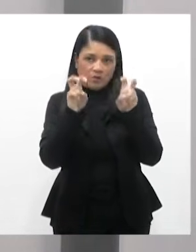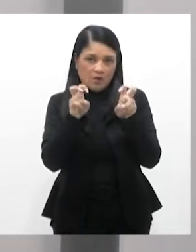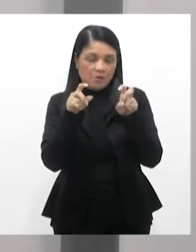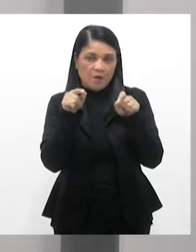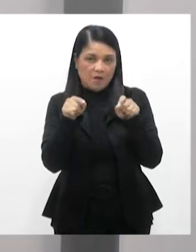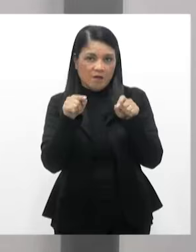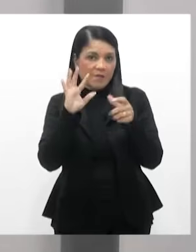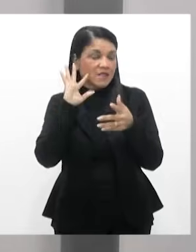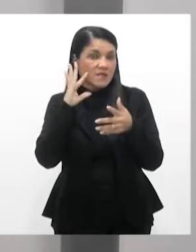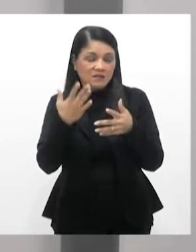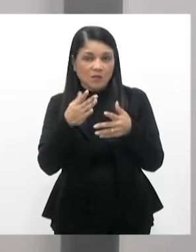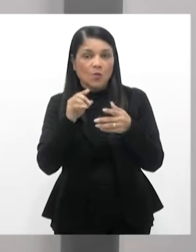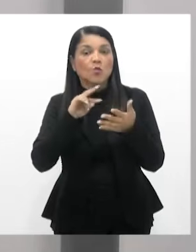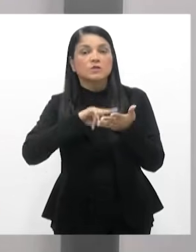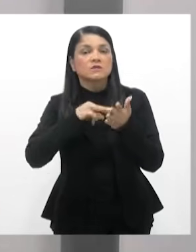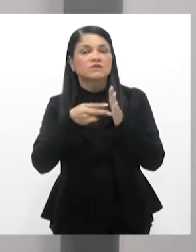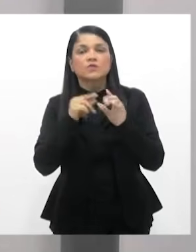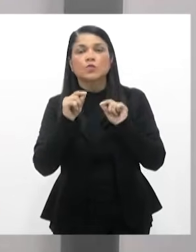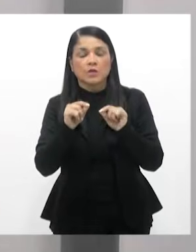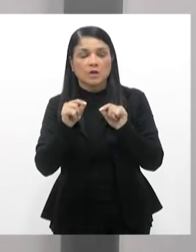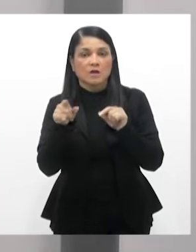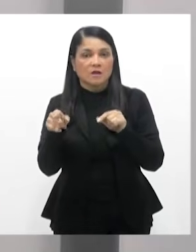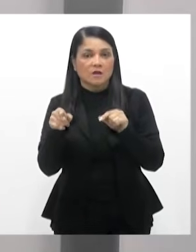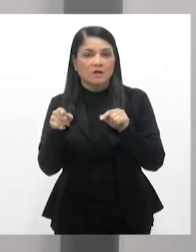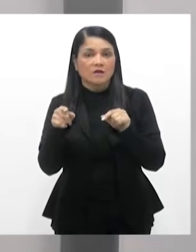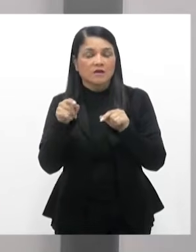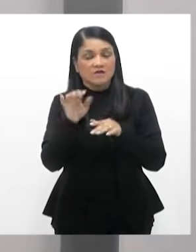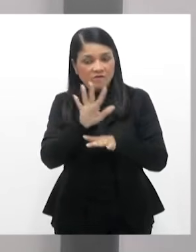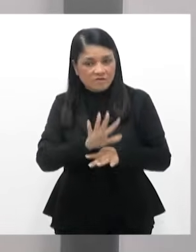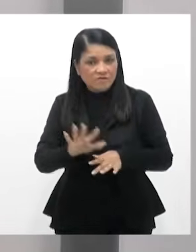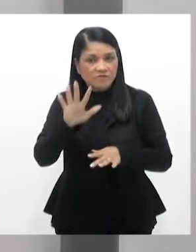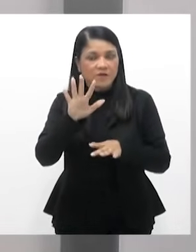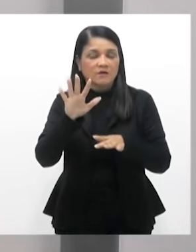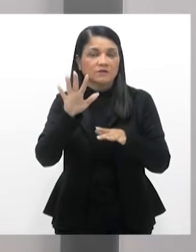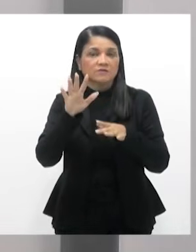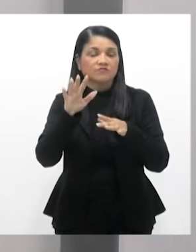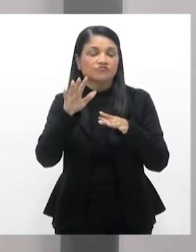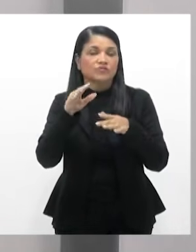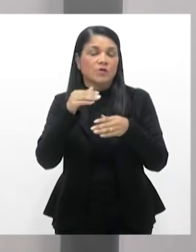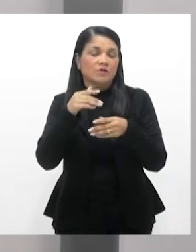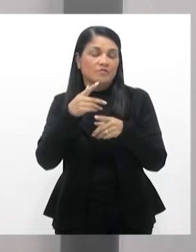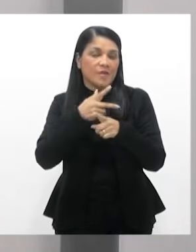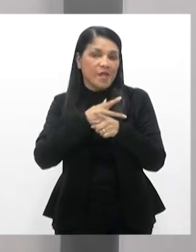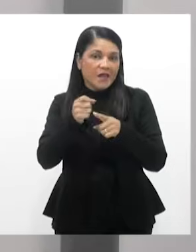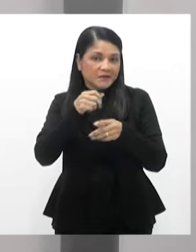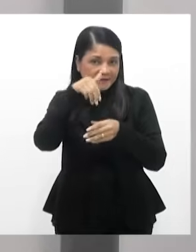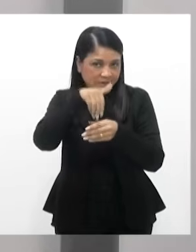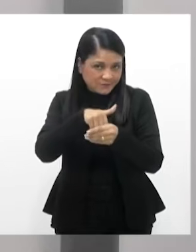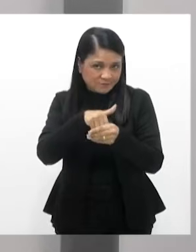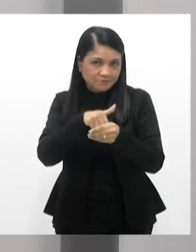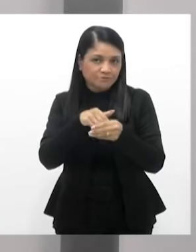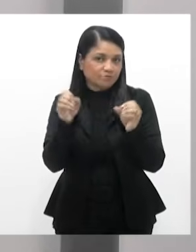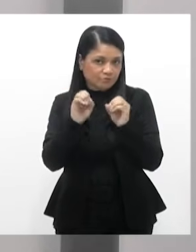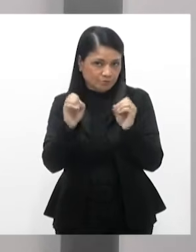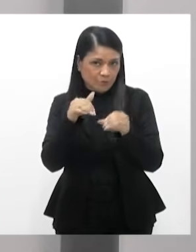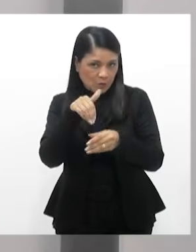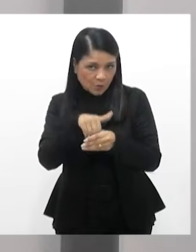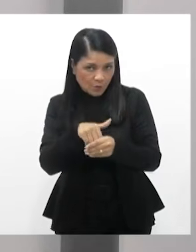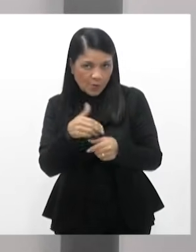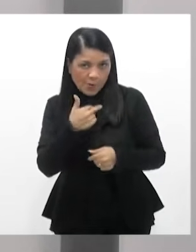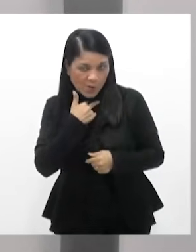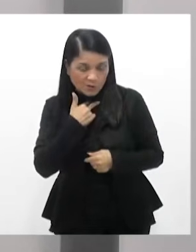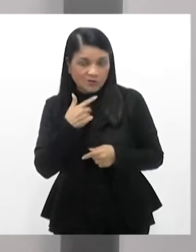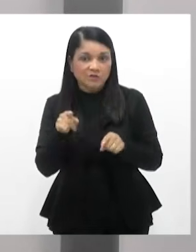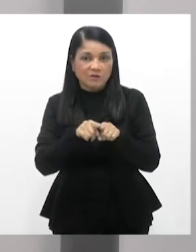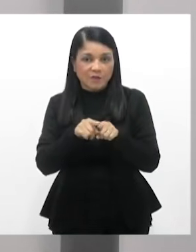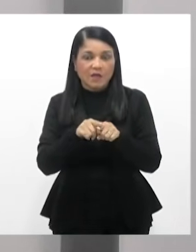uma decisão. O que eu quero dizer com isso, deputado Luiz Paulo, por mais que ele fale de forma genérica sobre as condições de elegibilidade, ele não enfrentou, tal qual fez na questão